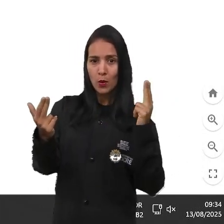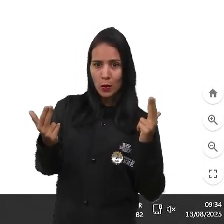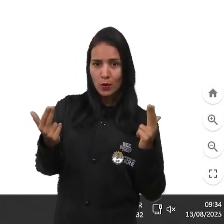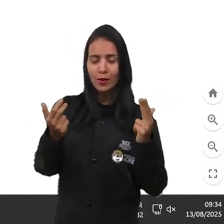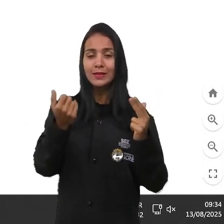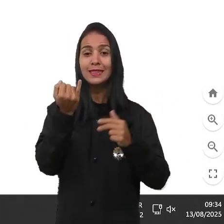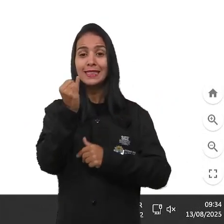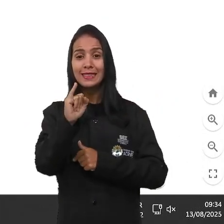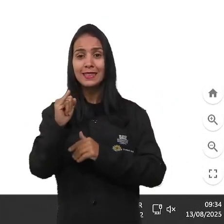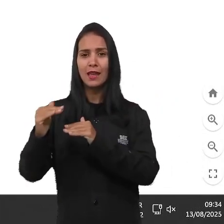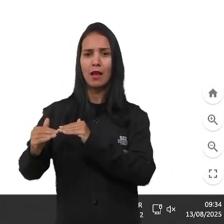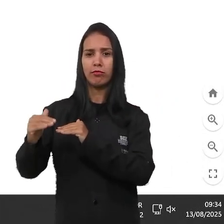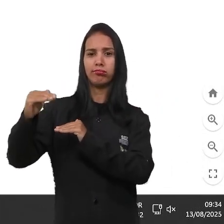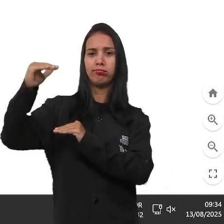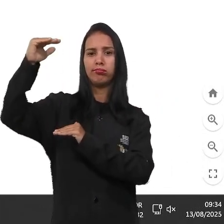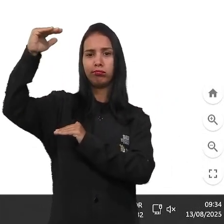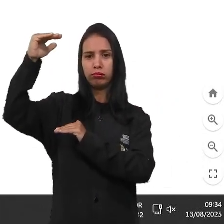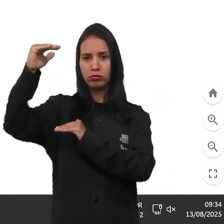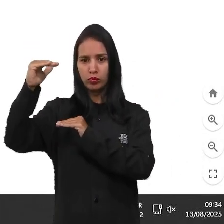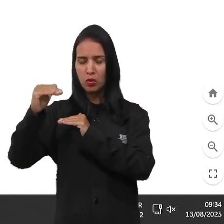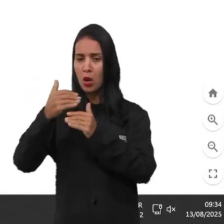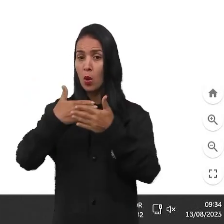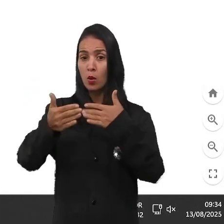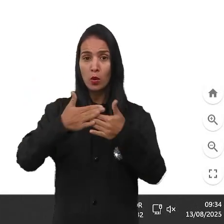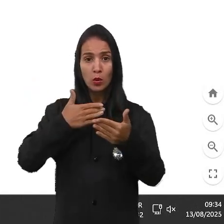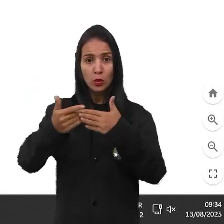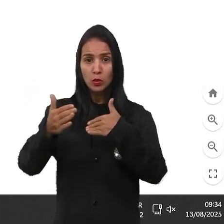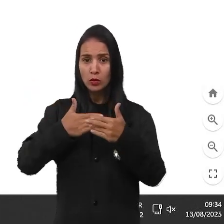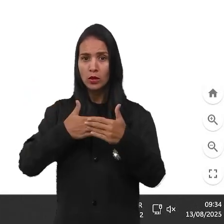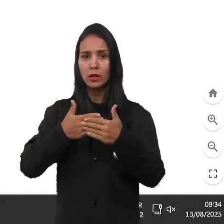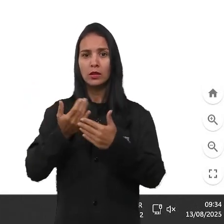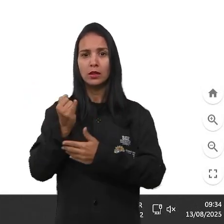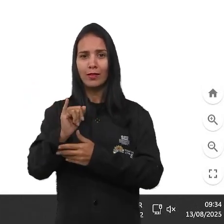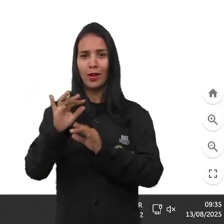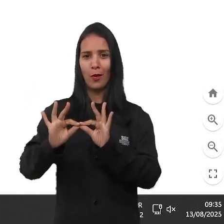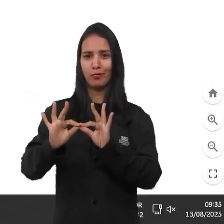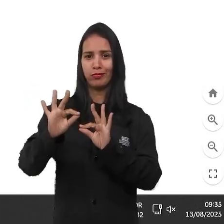a altura. Veja, à medida que eu